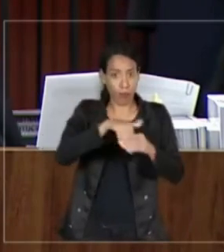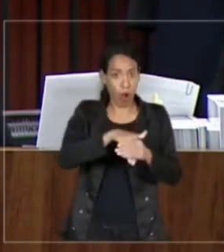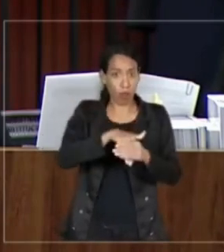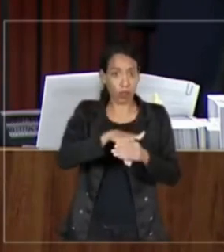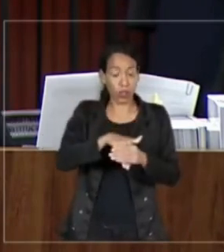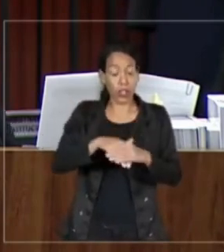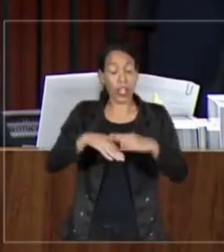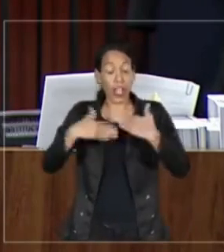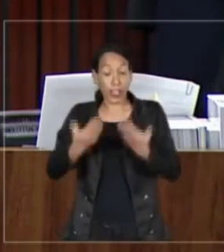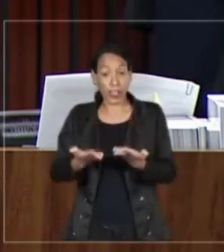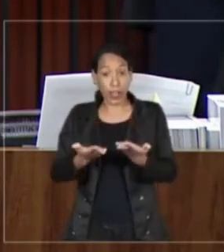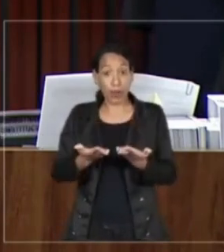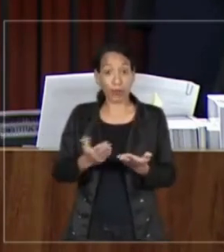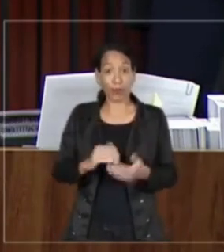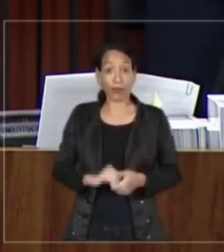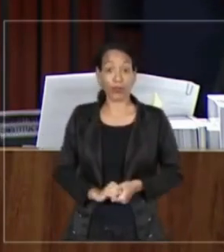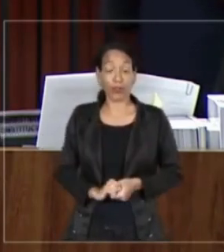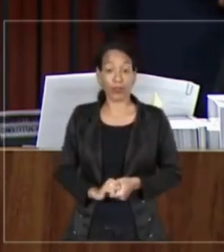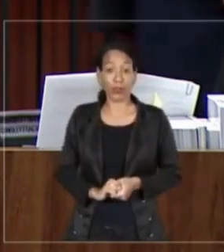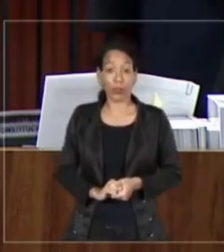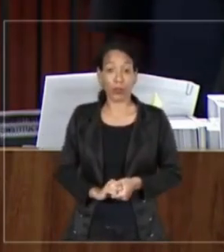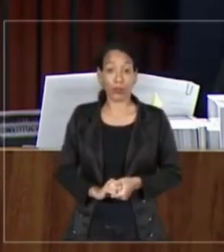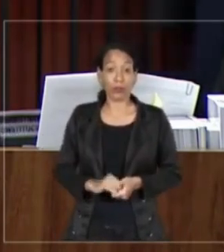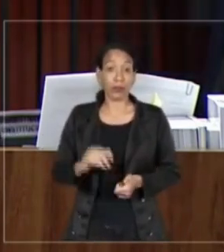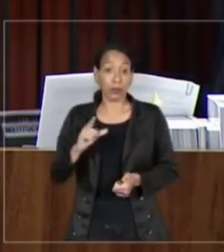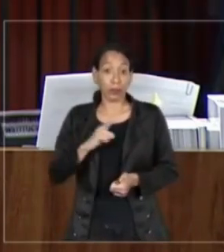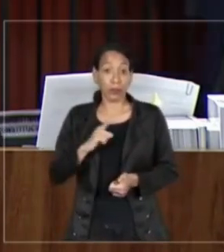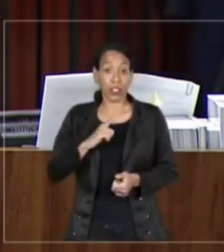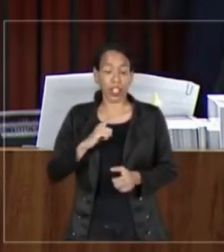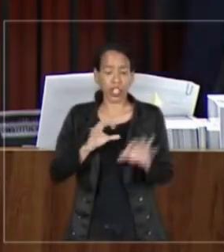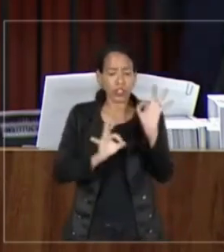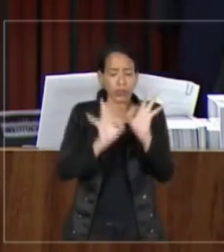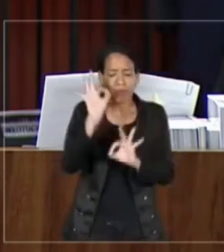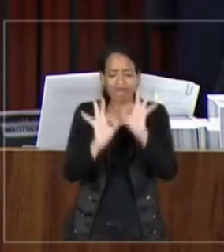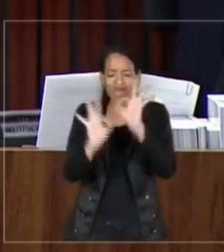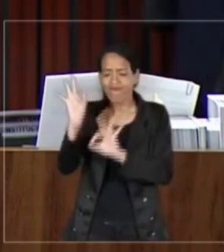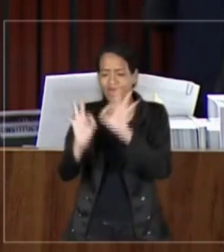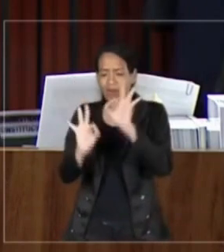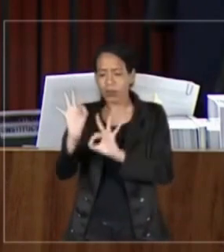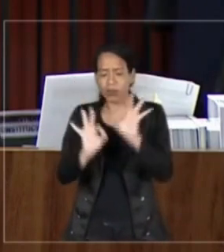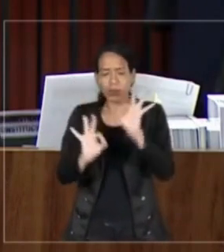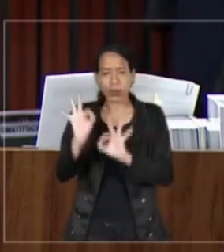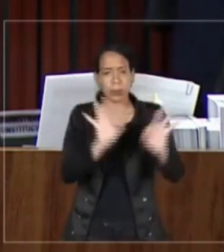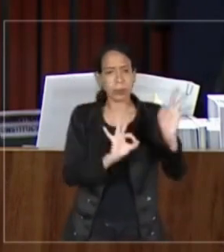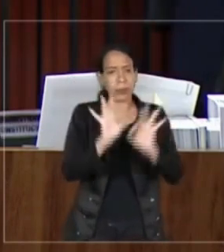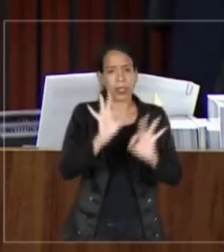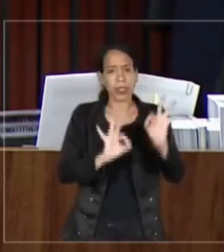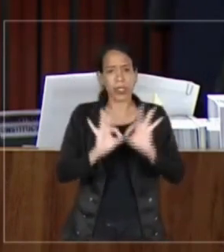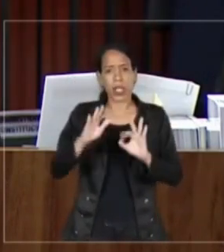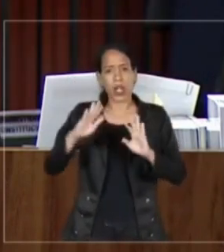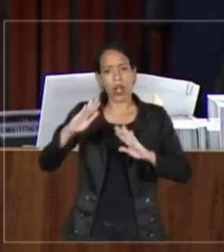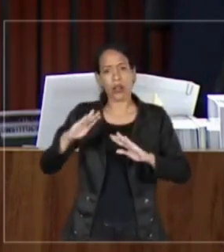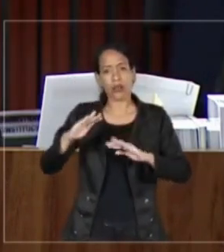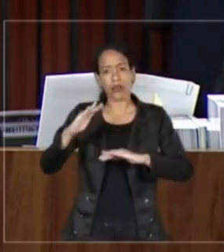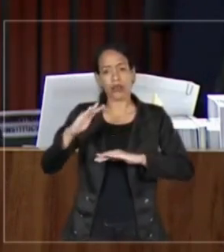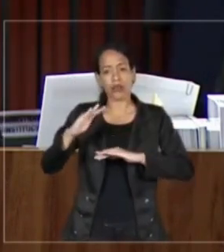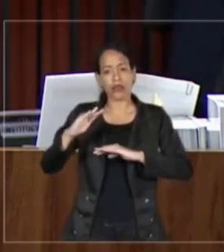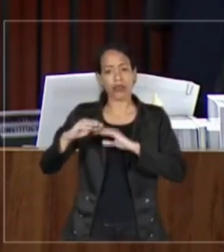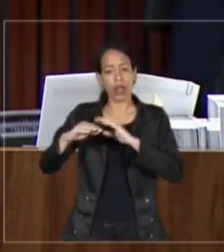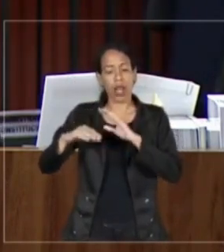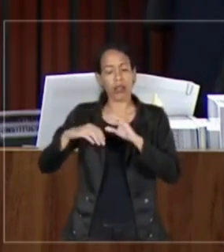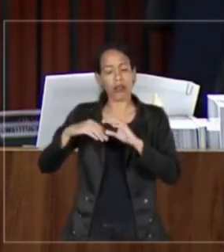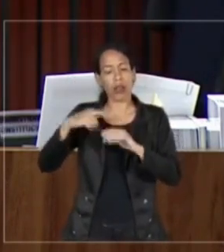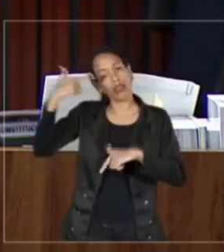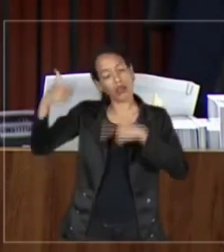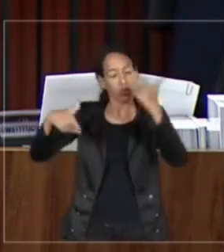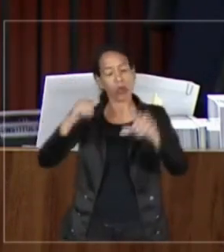Justiça Eleitoral tem a missão já de preparar, de organizar as próximas eleições e